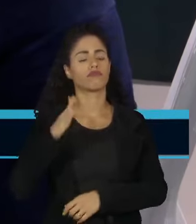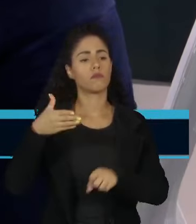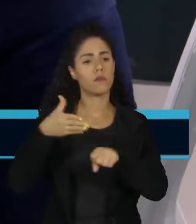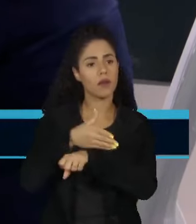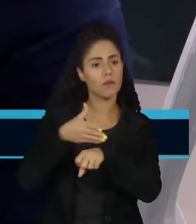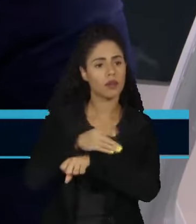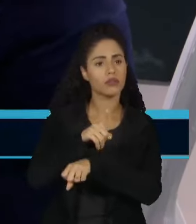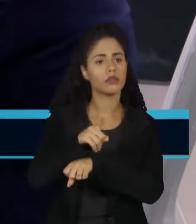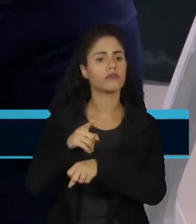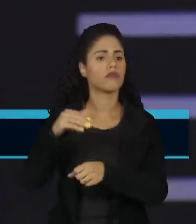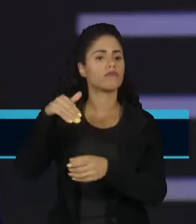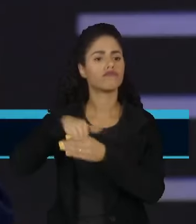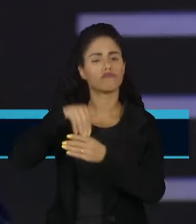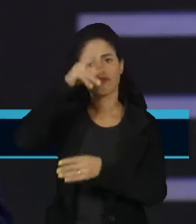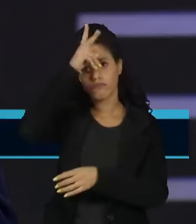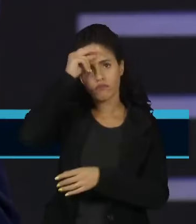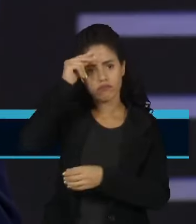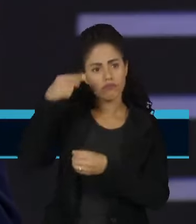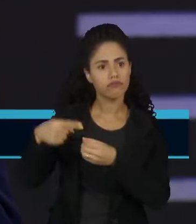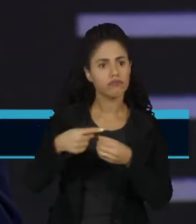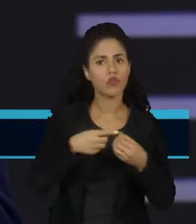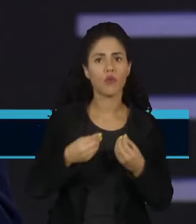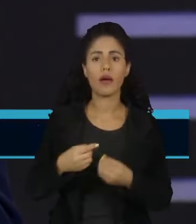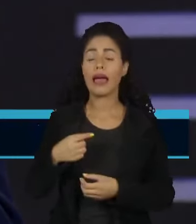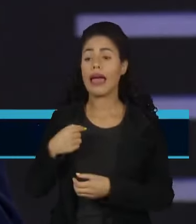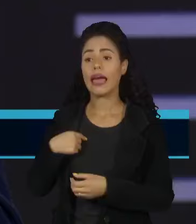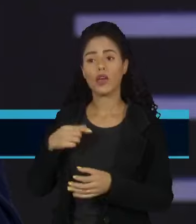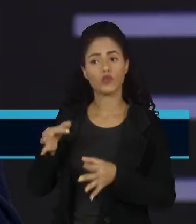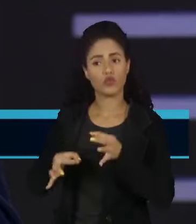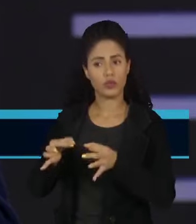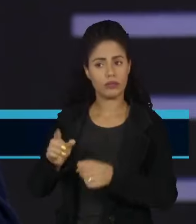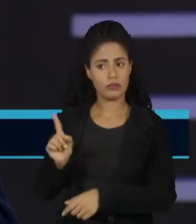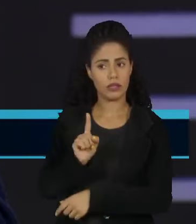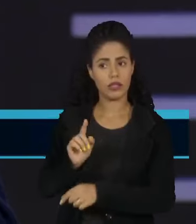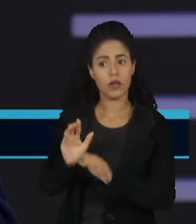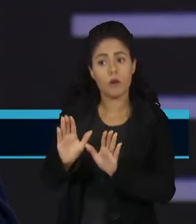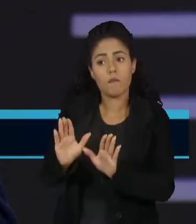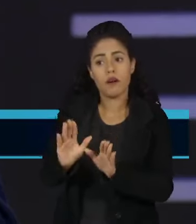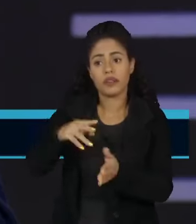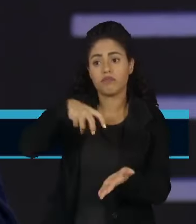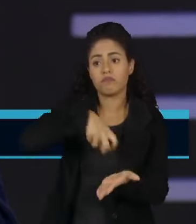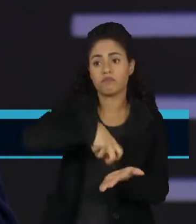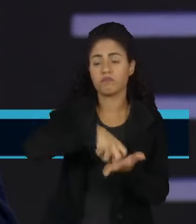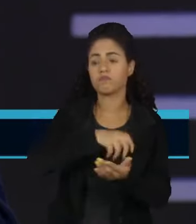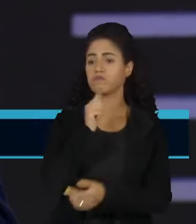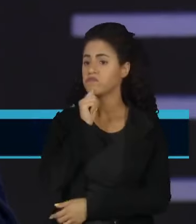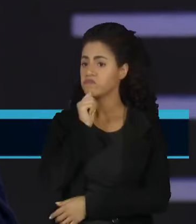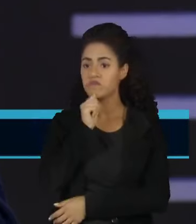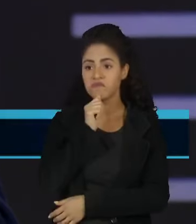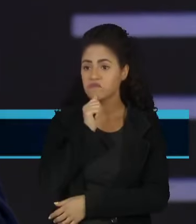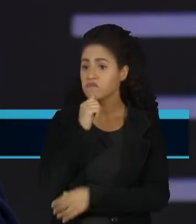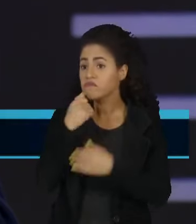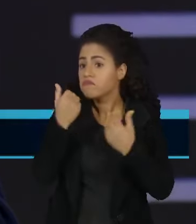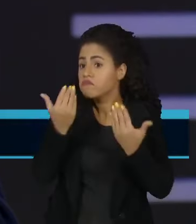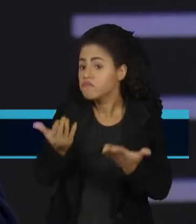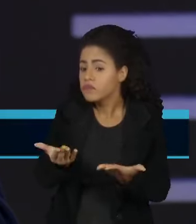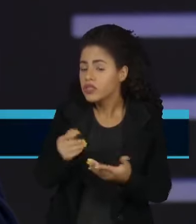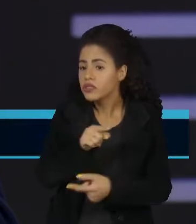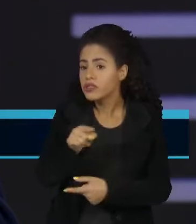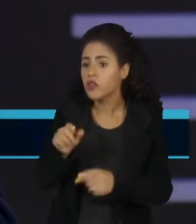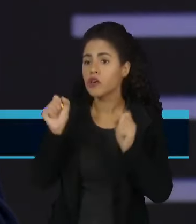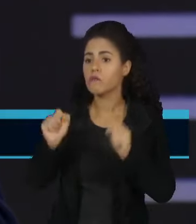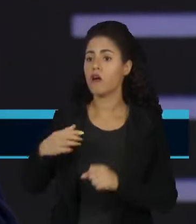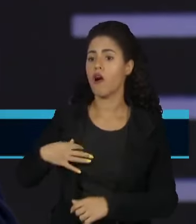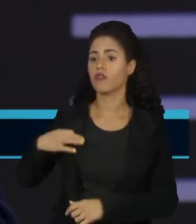eleições municipais? Eu não sei, eu não sou jurista, mas não há nenhum problema. Não houve condenação, não houve o trânsito em julgado, portanto, ele pode